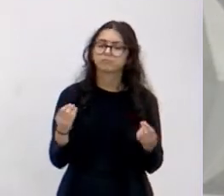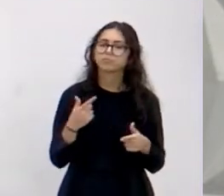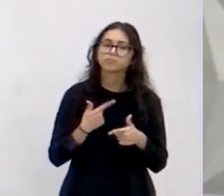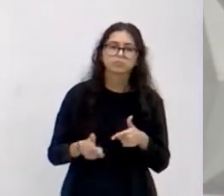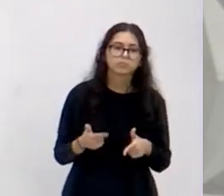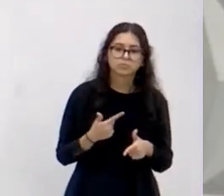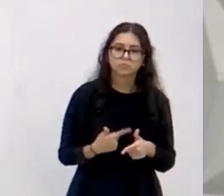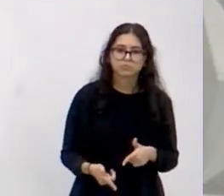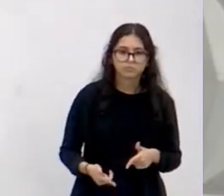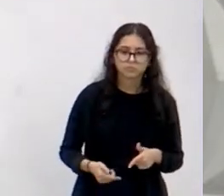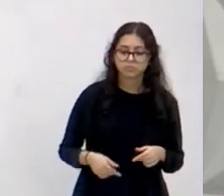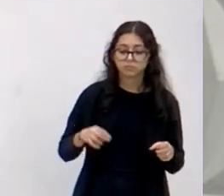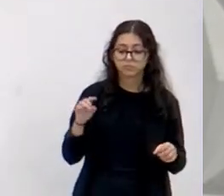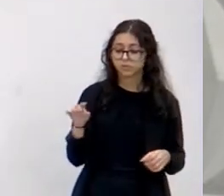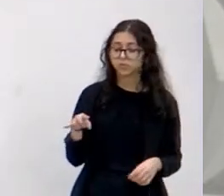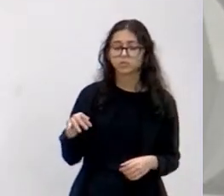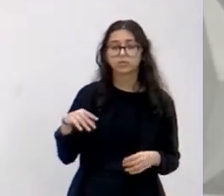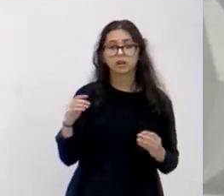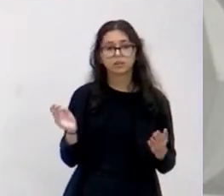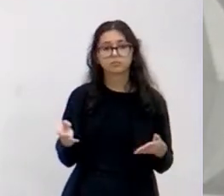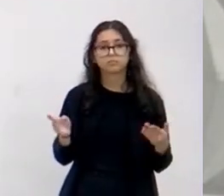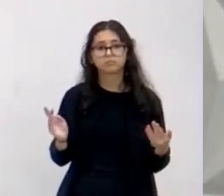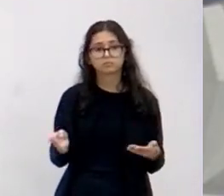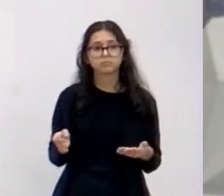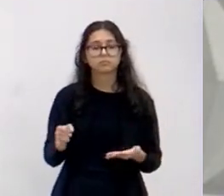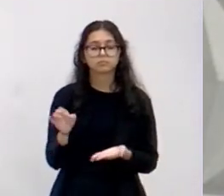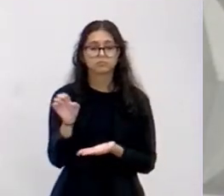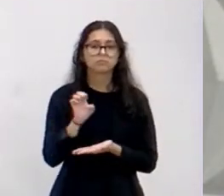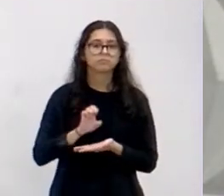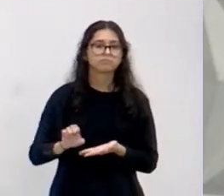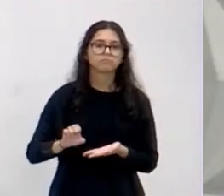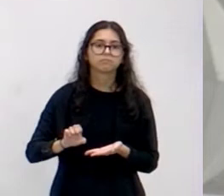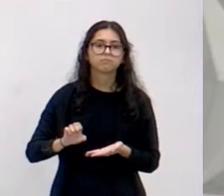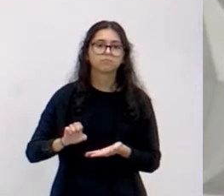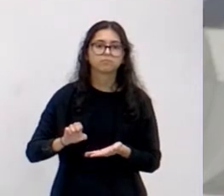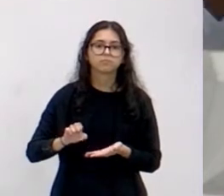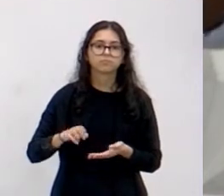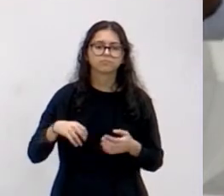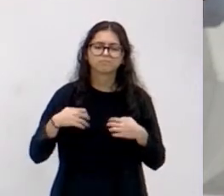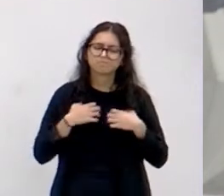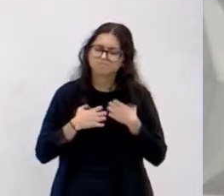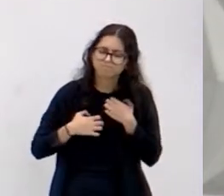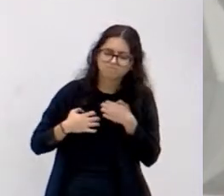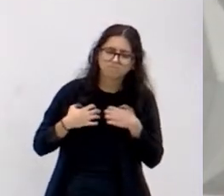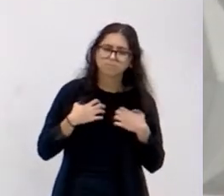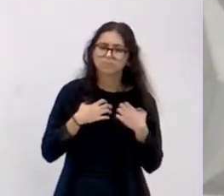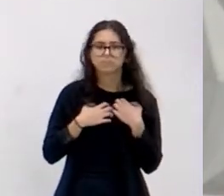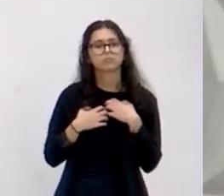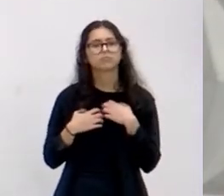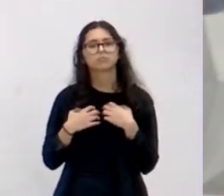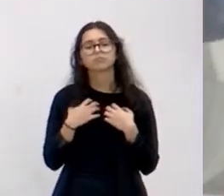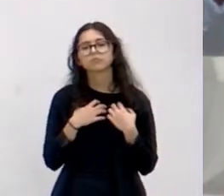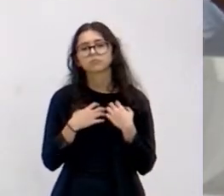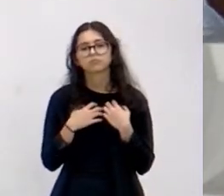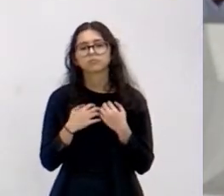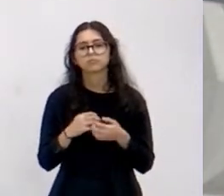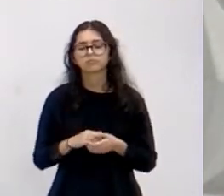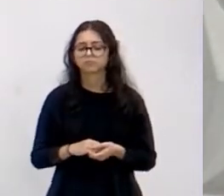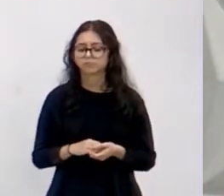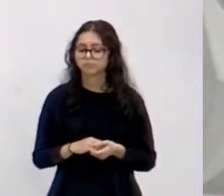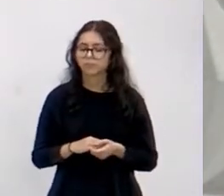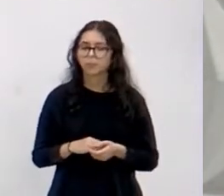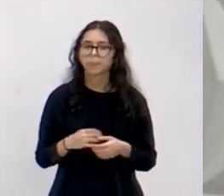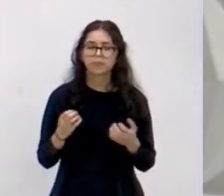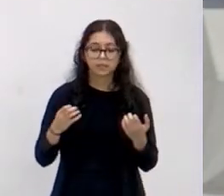morte somente agora é que Elias sente este pavor está vontade de